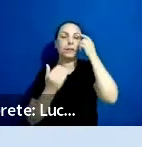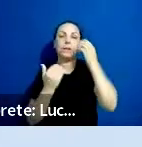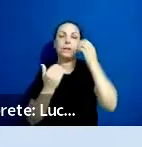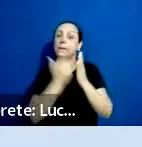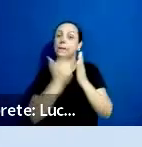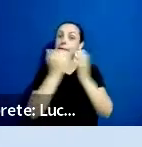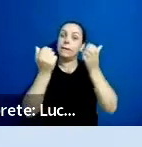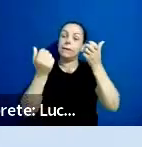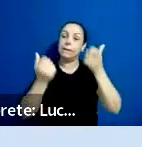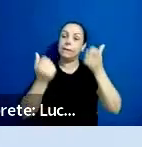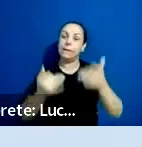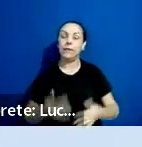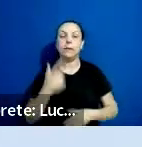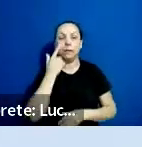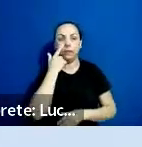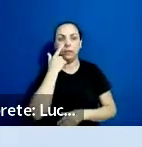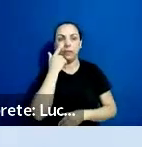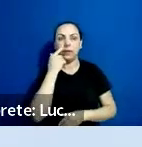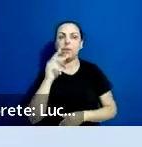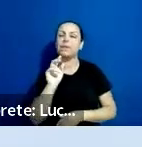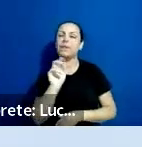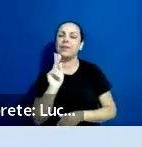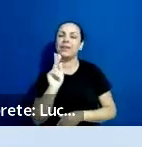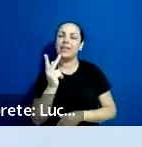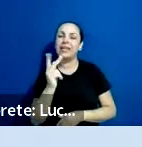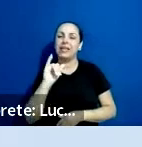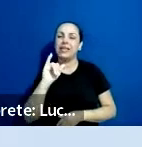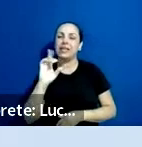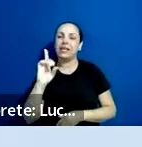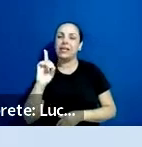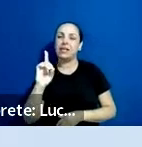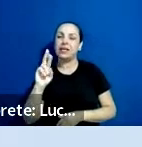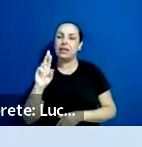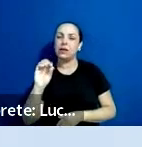então, aqui a fórmula da hidrólise. E esse aqui é o